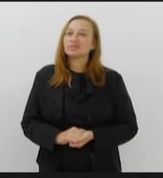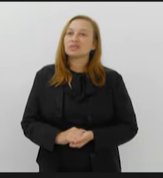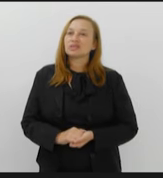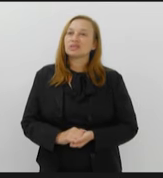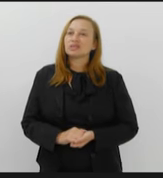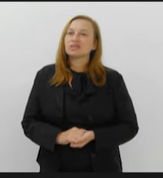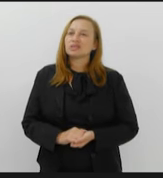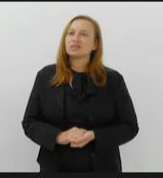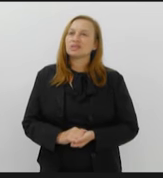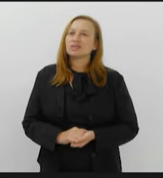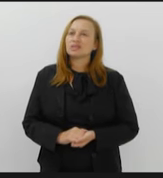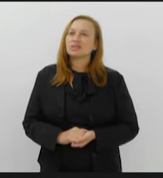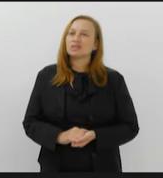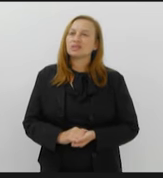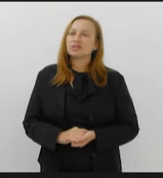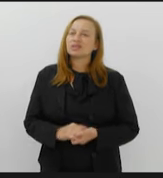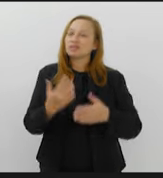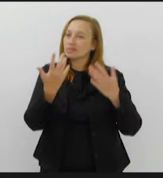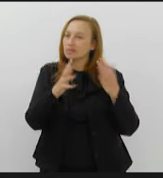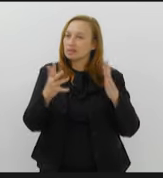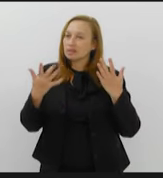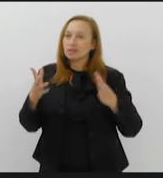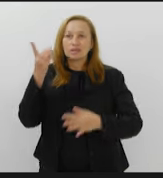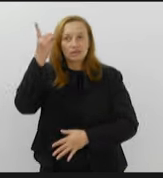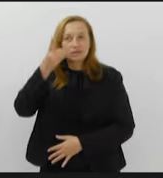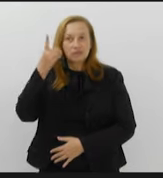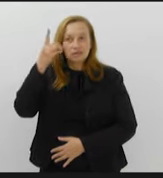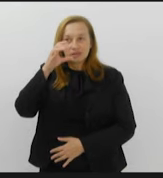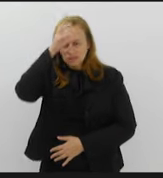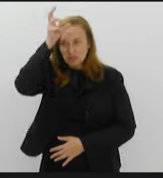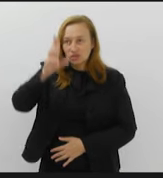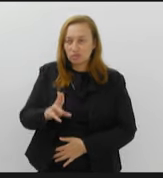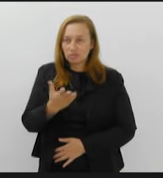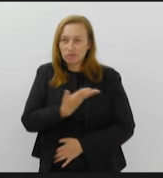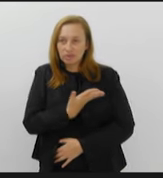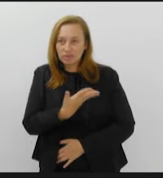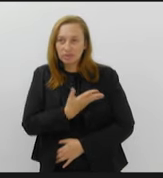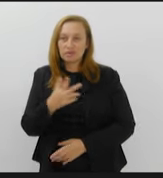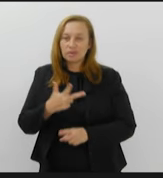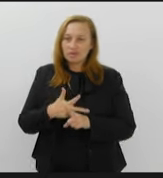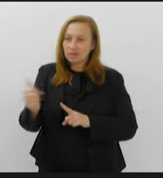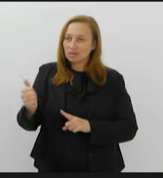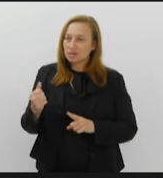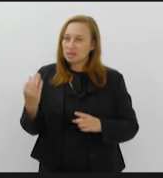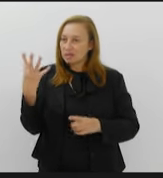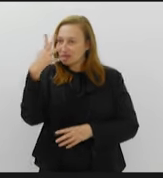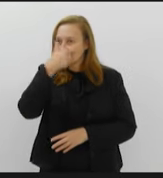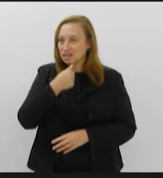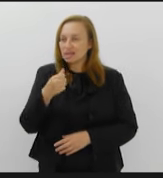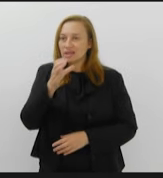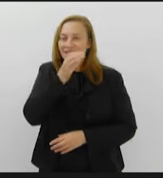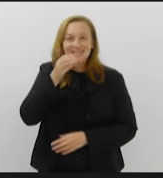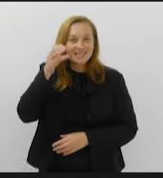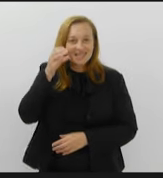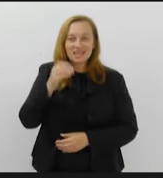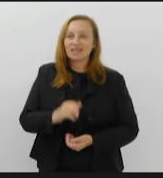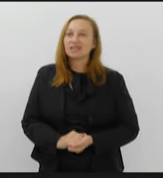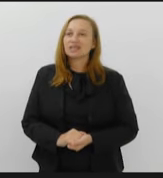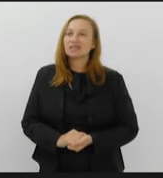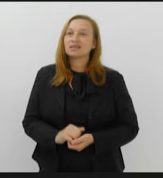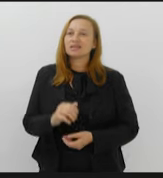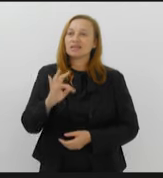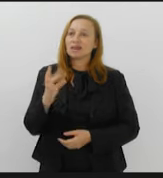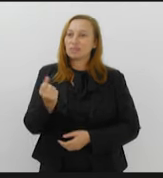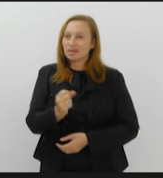duas? Eu queria dar os parabéns à deputada Tia Ju, minha amiga, pela linda vitória. Eu voto na Célia Jordão e na